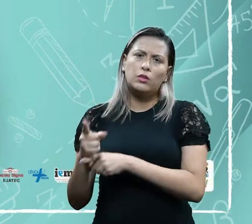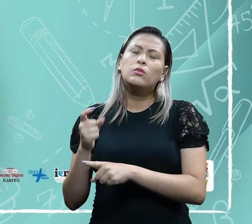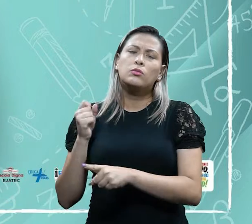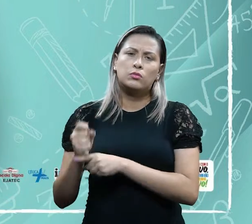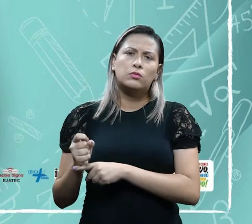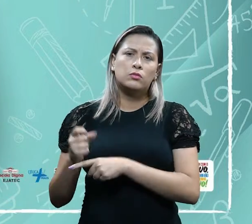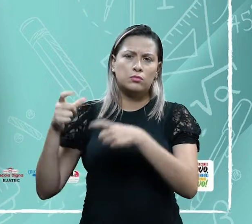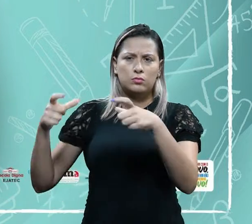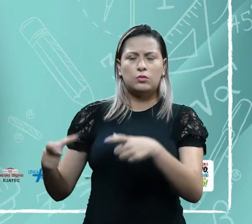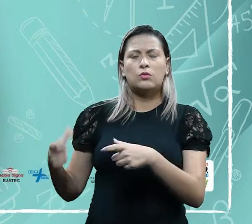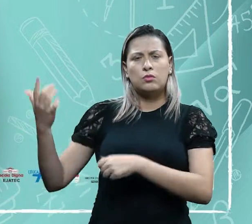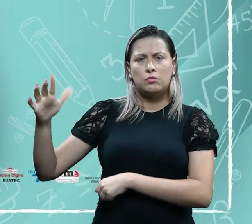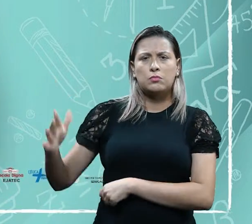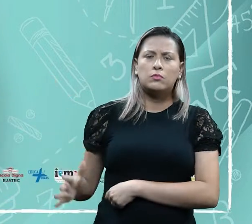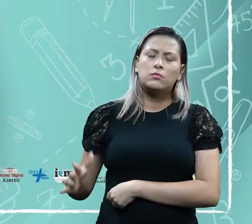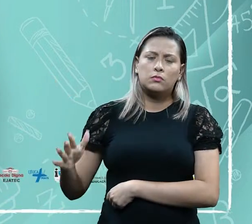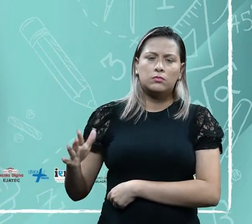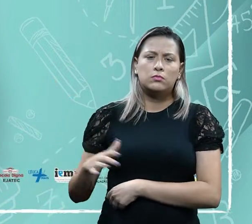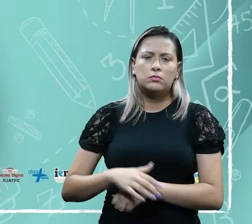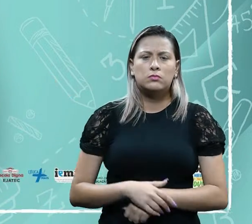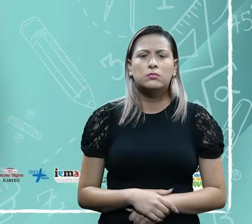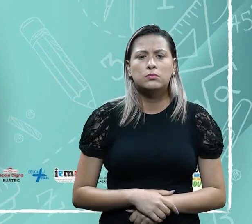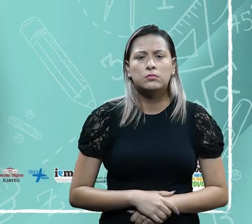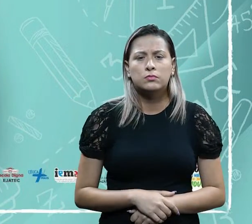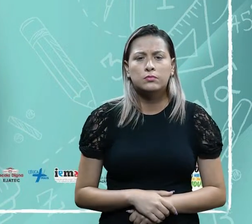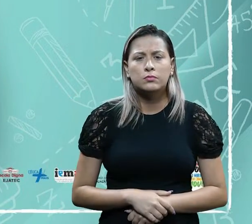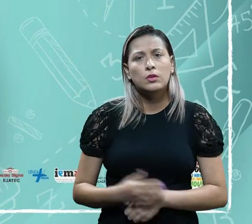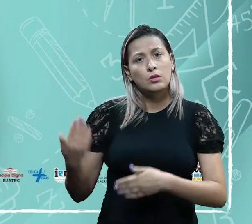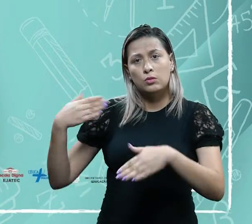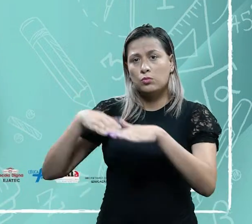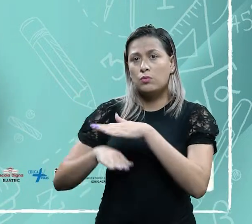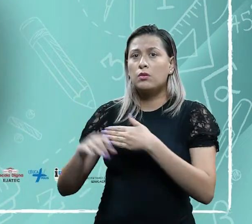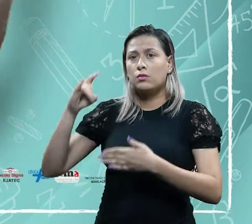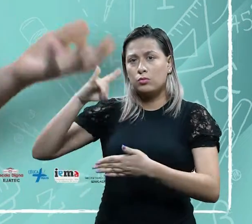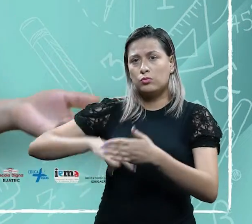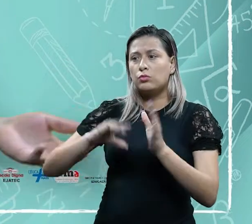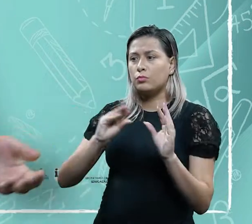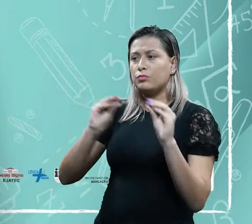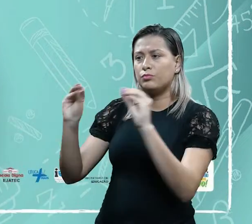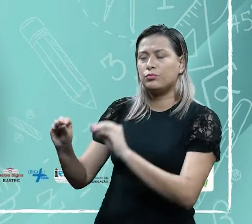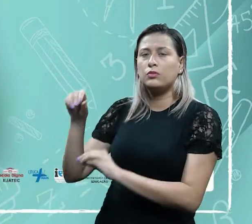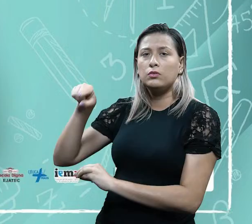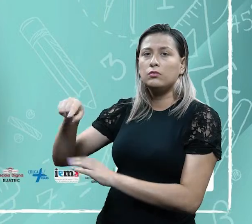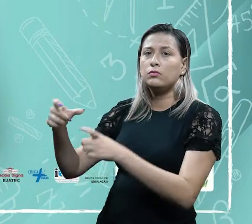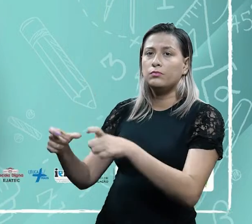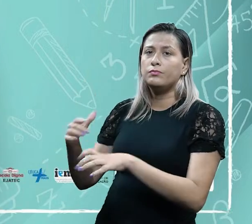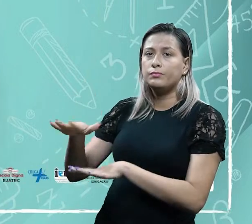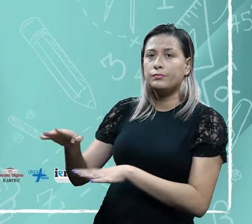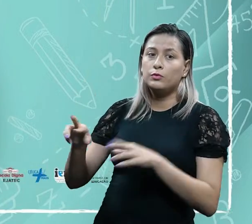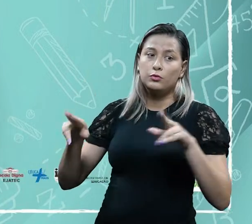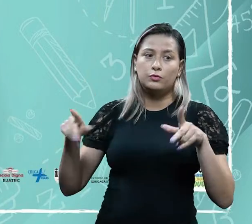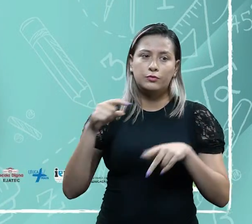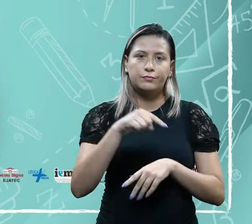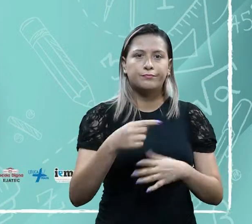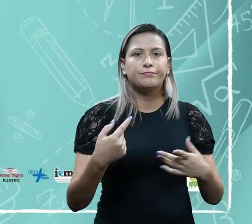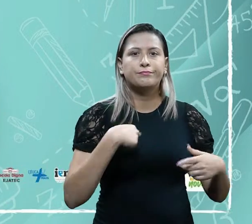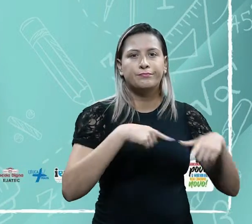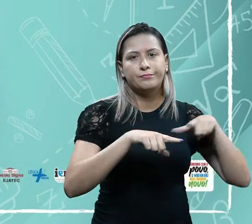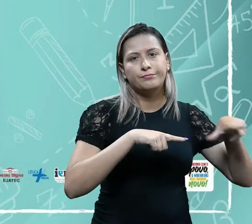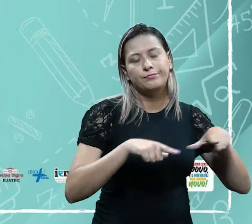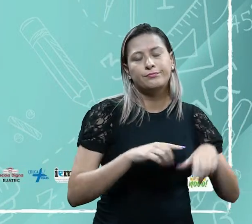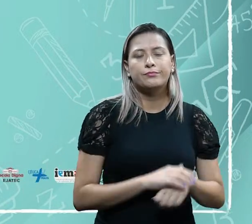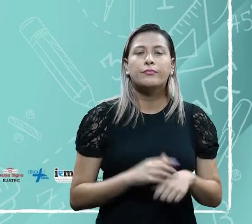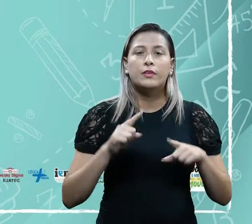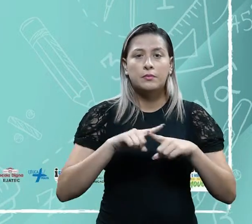barato, acessível, né, que o valor do aluguel seja mais barato, e guardar aqueles arquivos em outro local, desde que eles